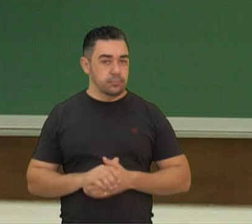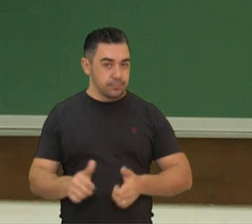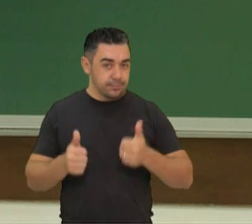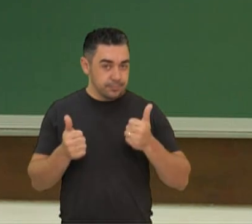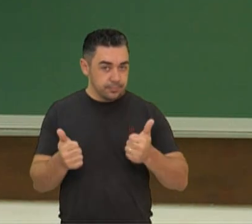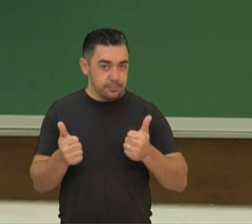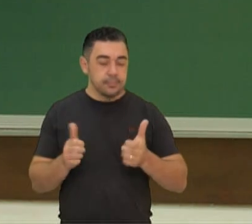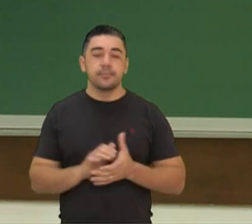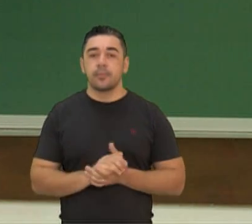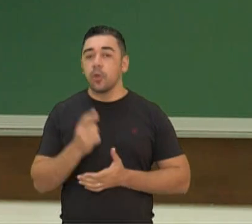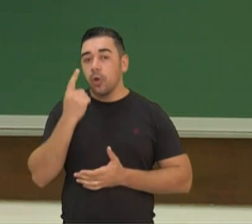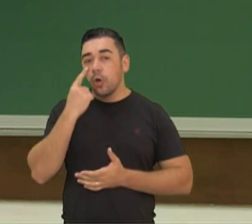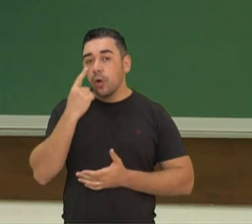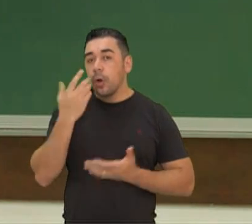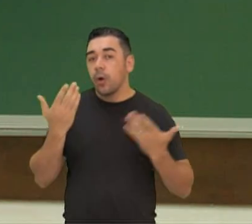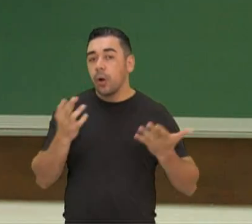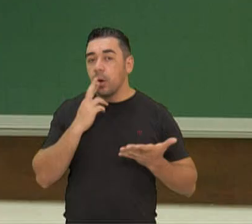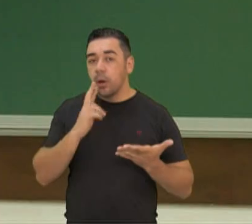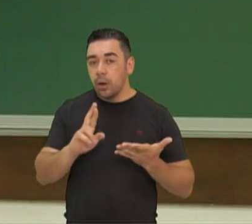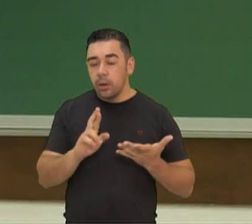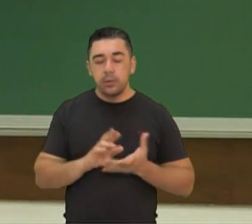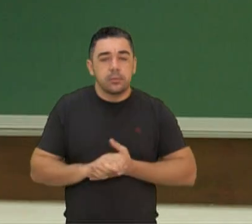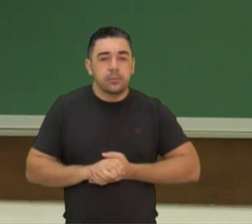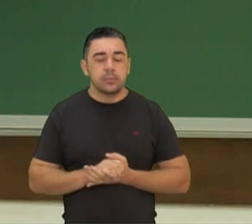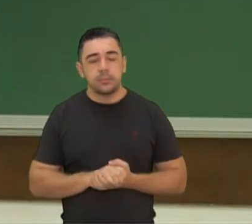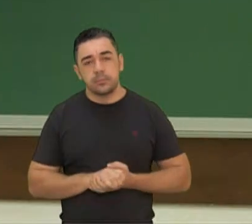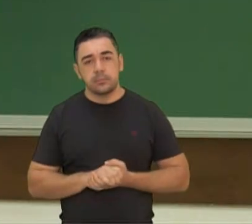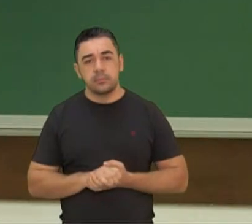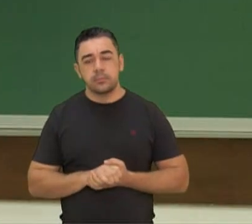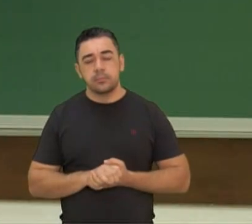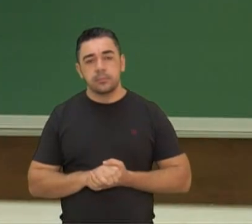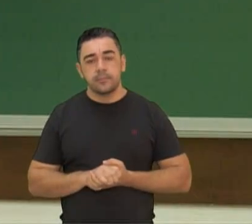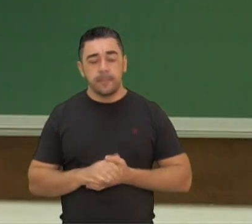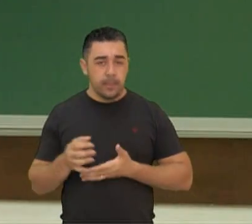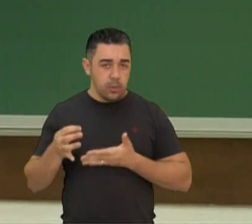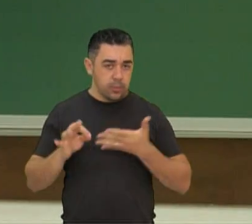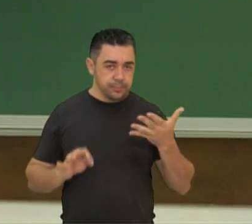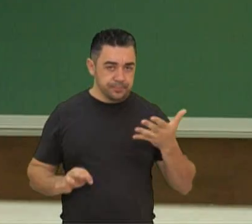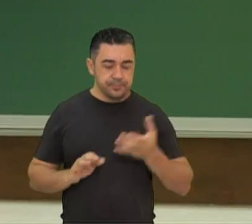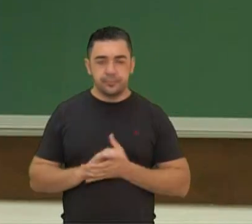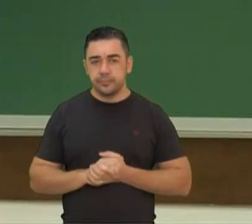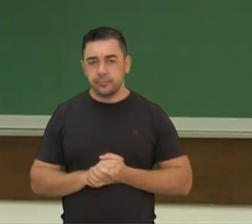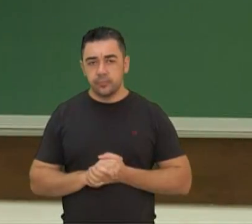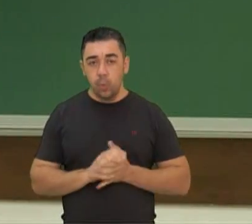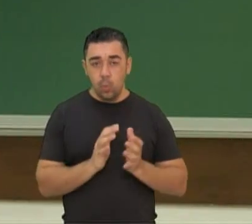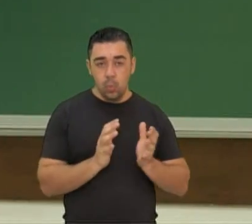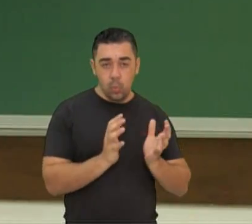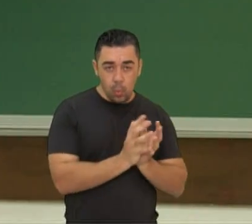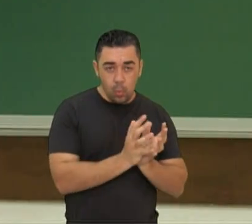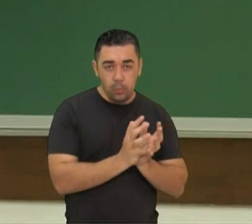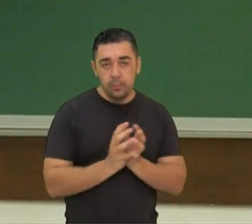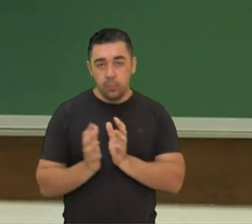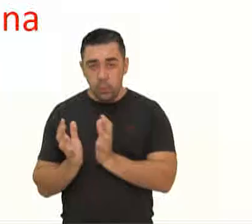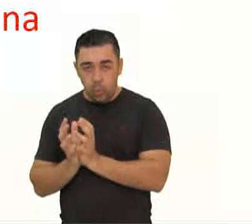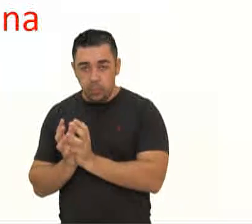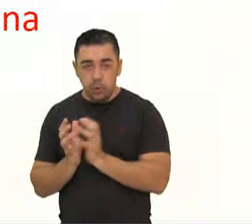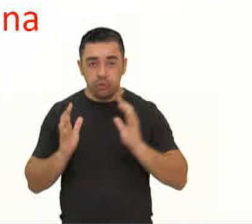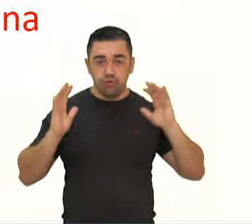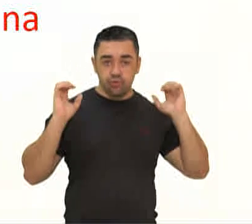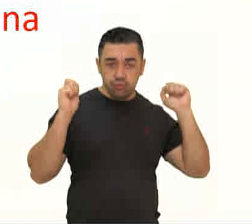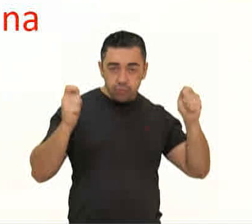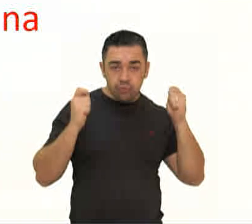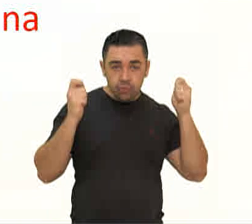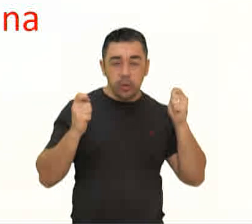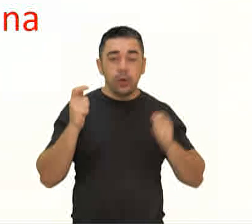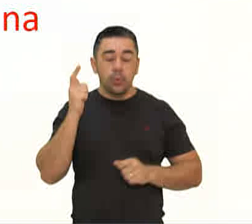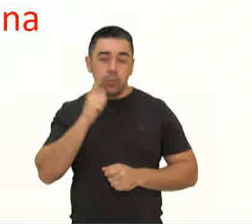Beleza, turma? Vamos verificar a resposta? Então, a correção dessa atividade. Os torcedores do Senegal comemoraram